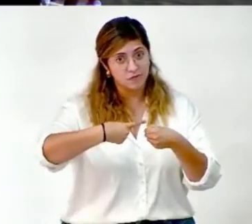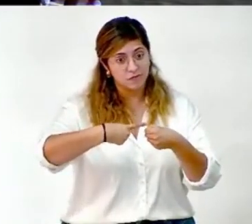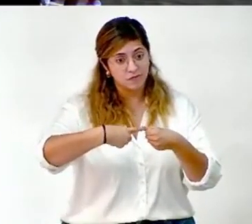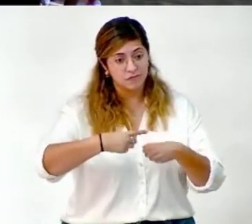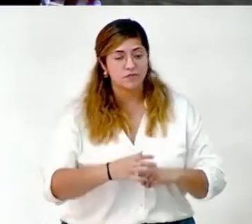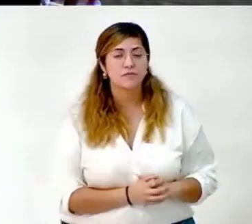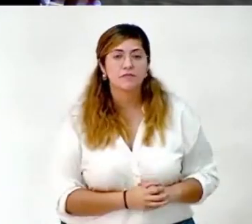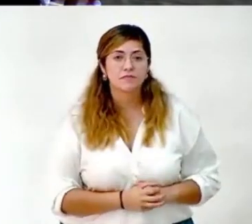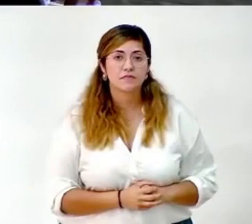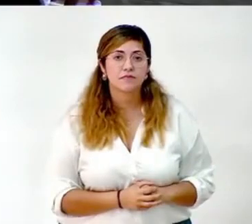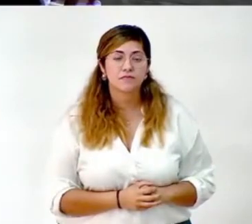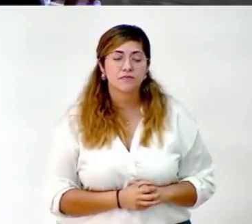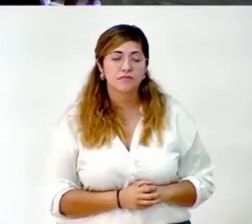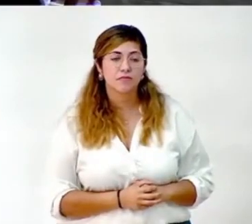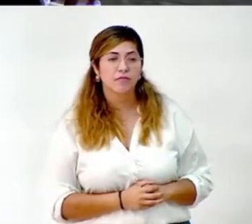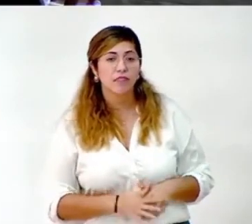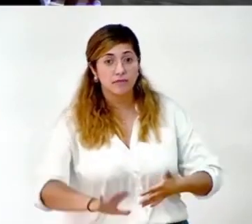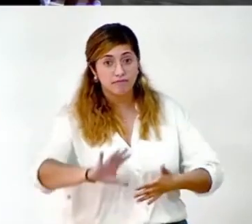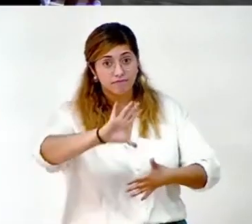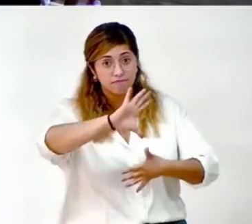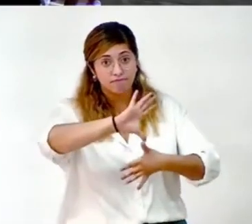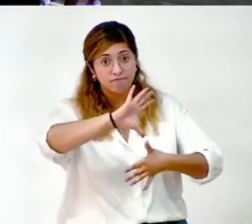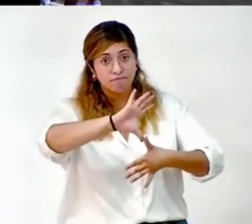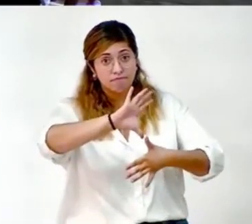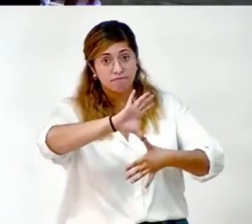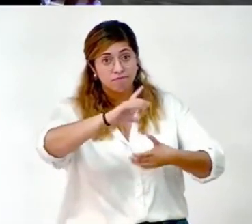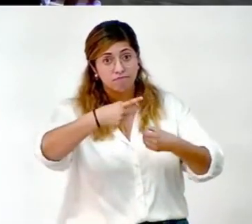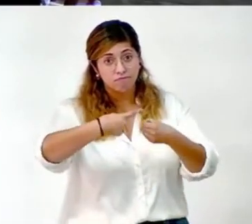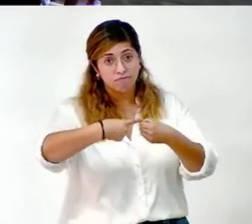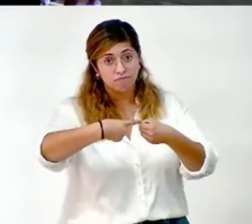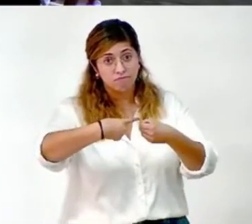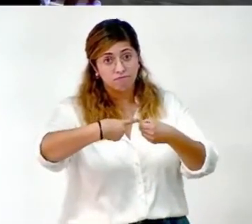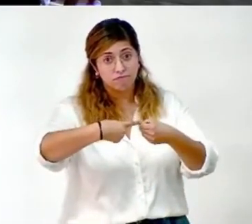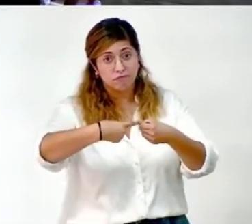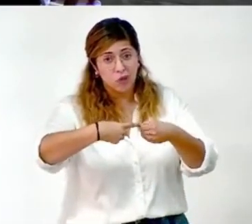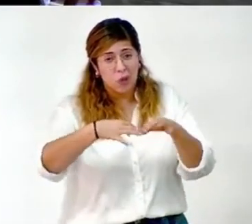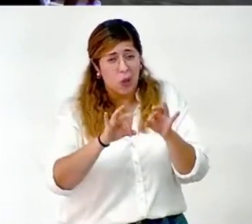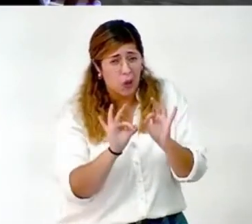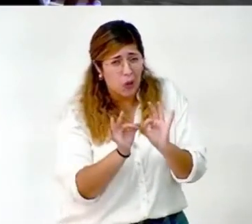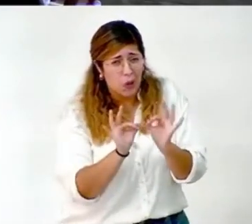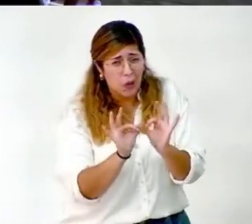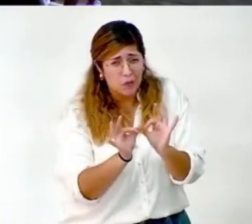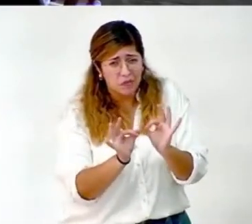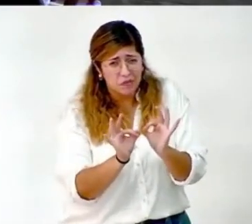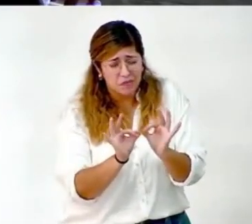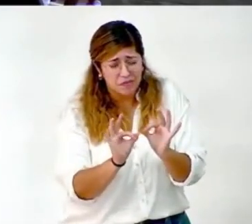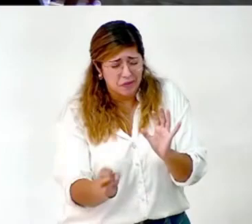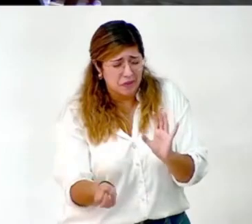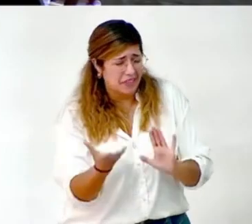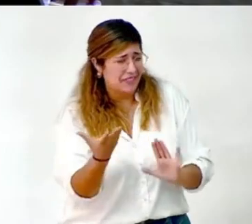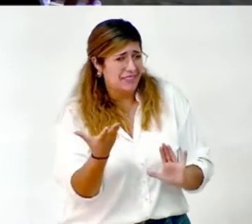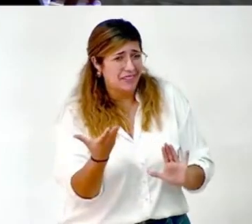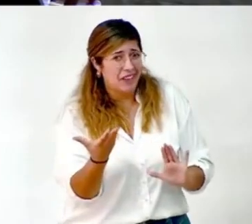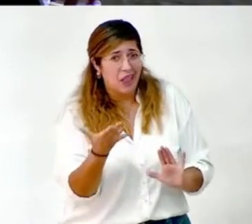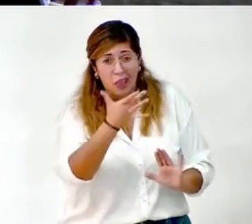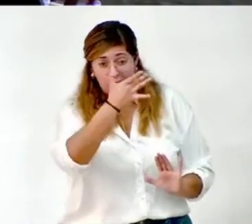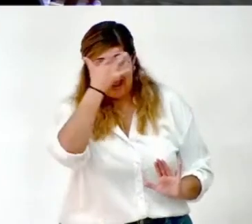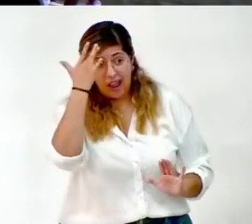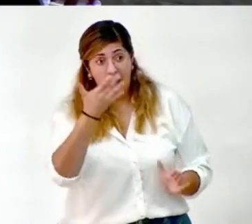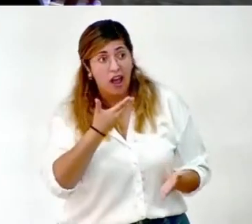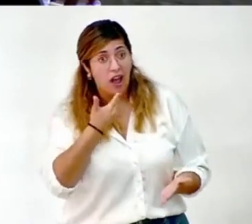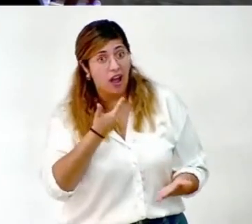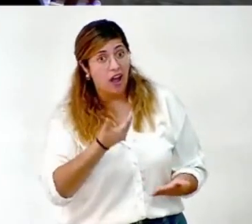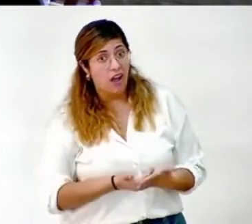deu lugar a uma das maiores tragédias que aquele país já viu, e ficou chocado por isso.